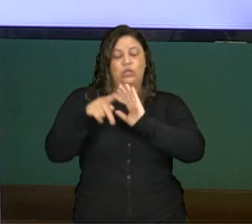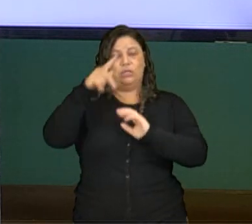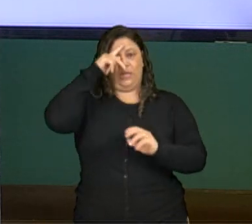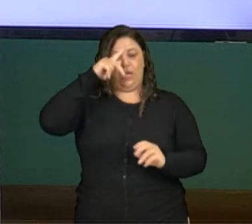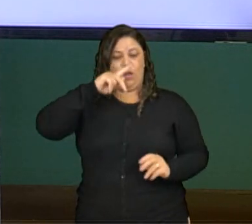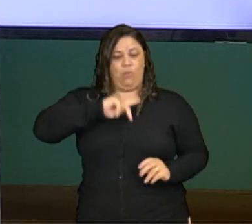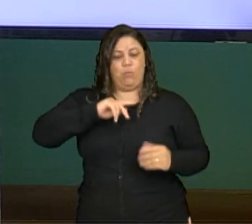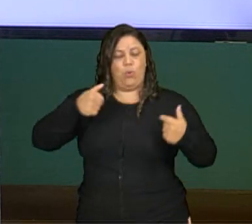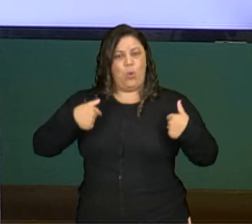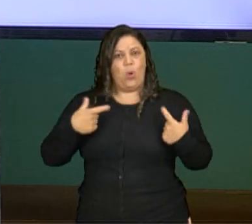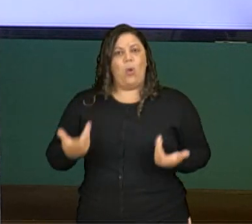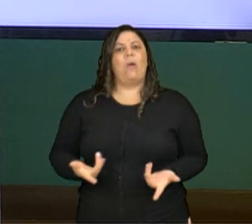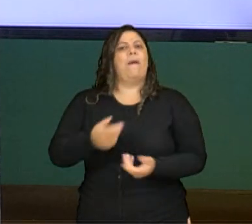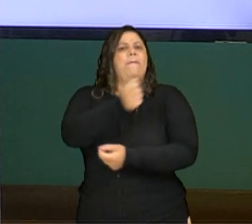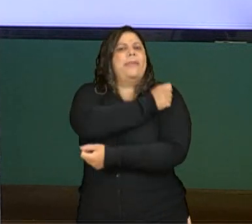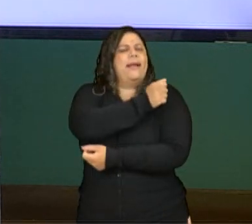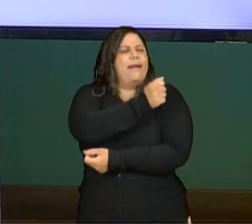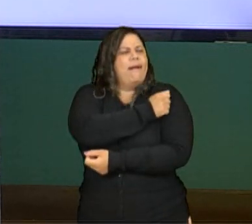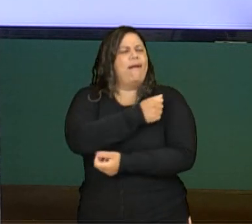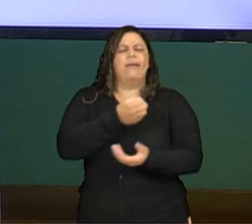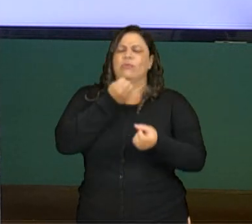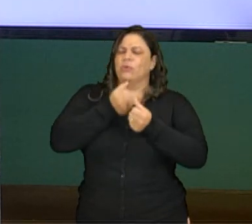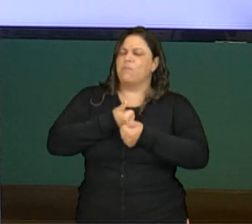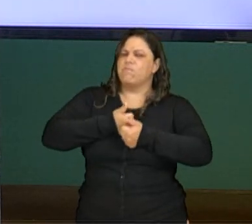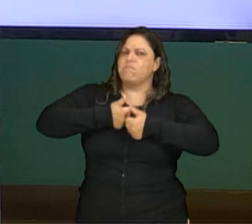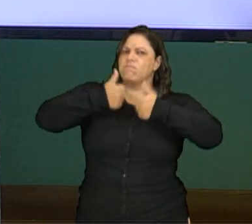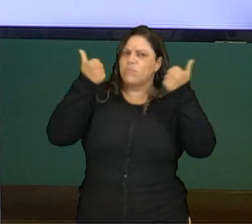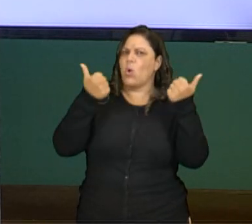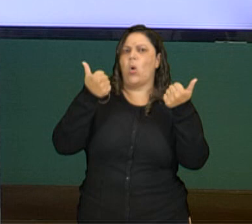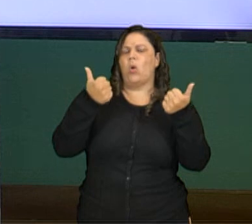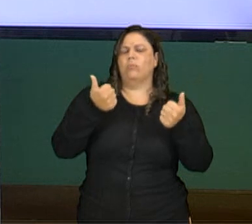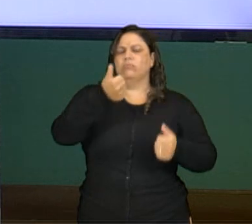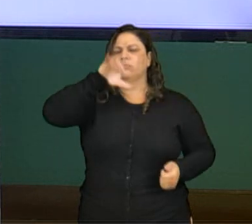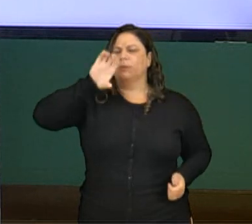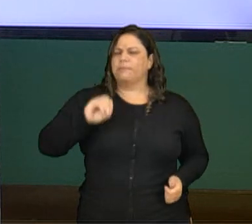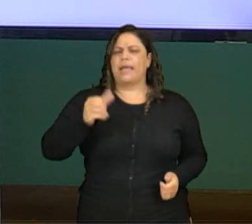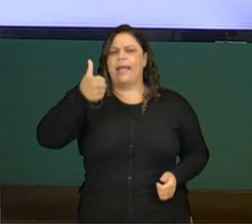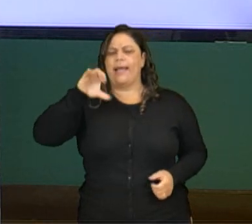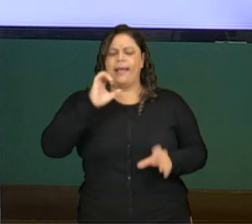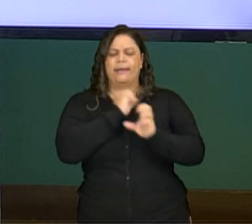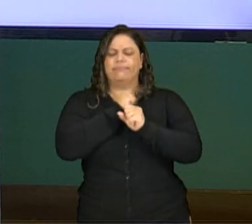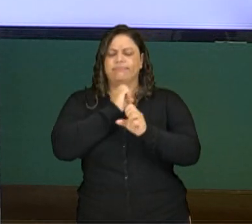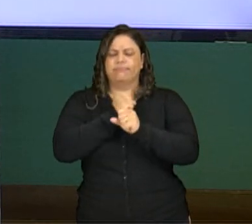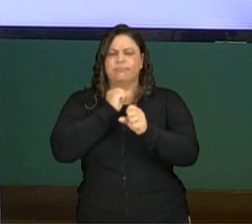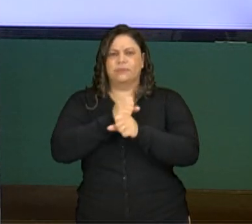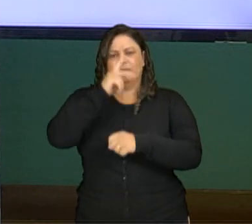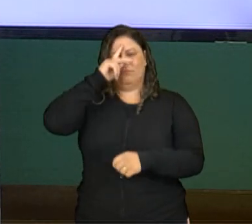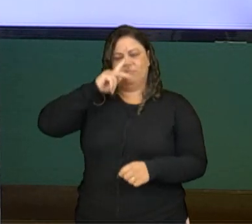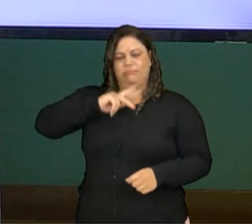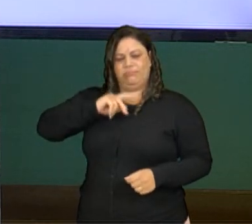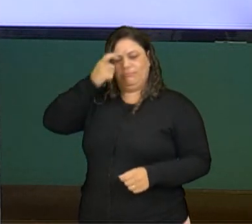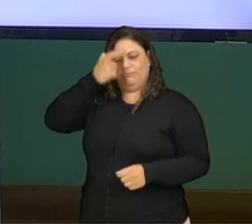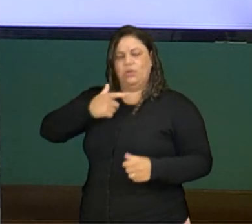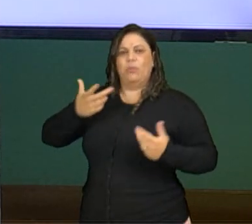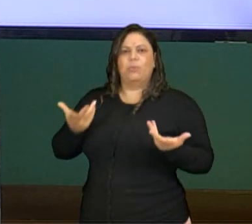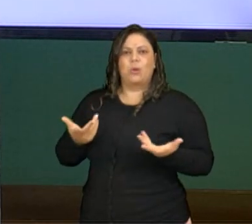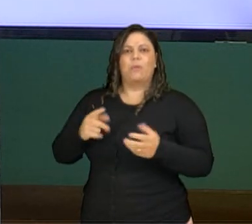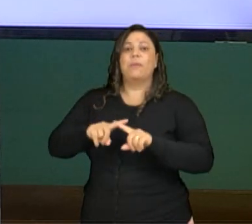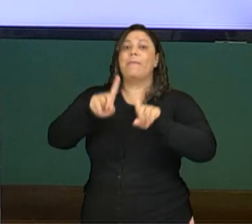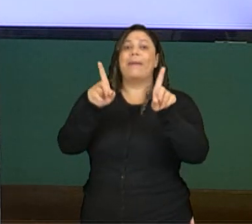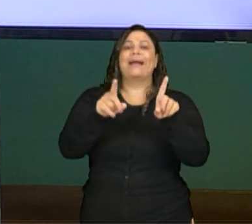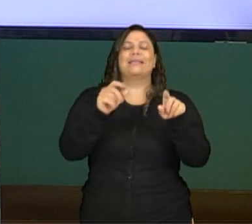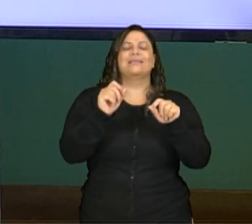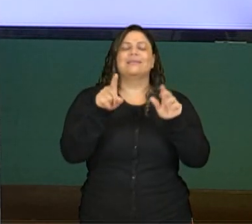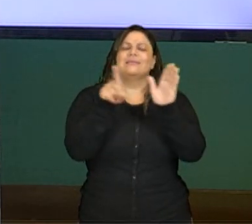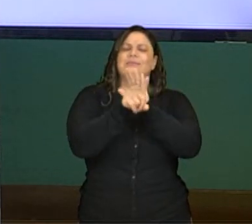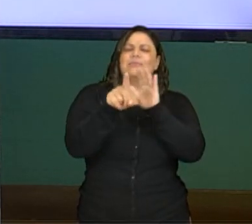sou uma aluna aplicada e por isso tiro só nota 10. Sim, essas são as suas características. E as do carbono? Nós